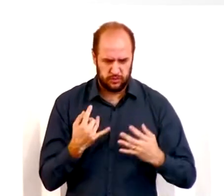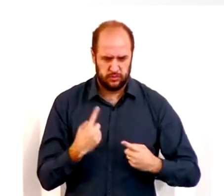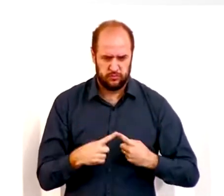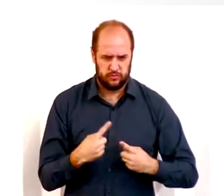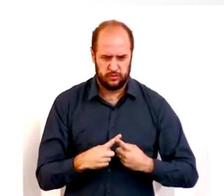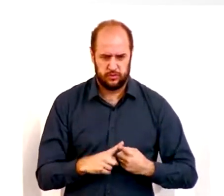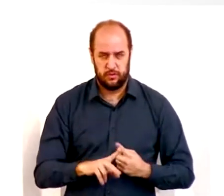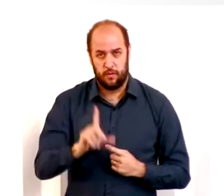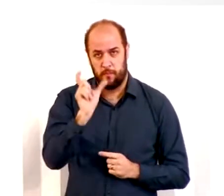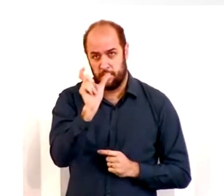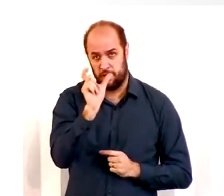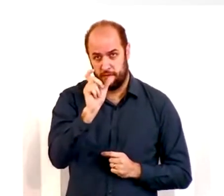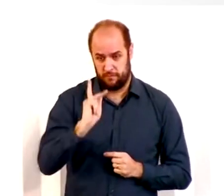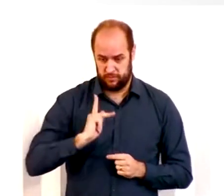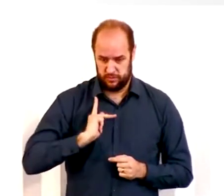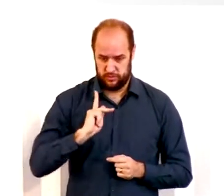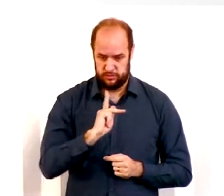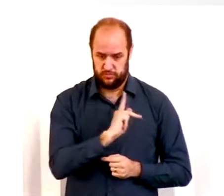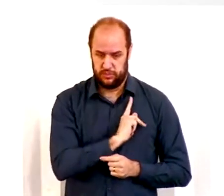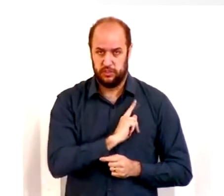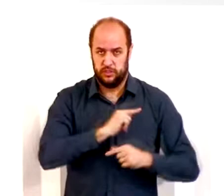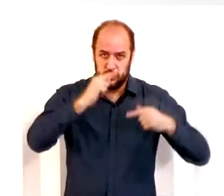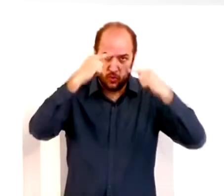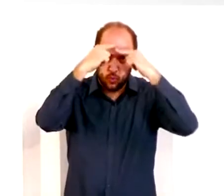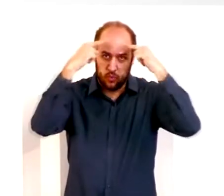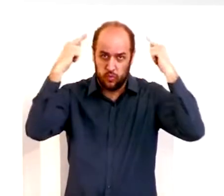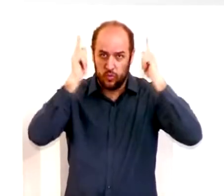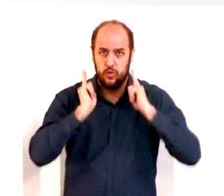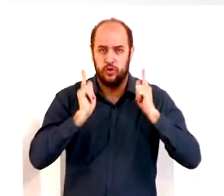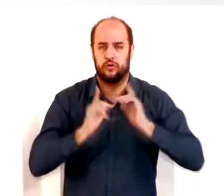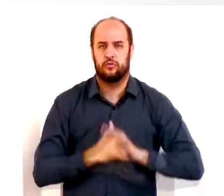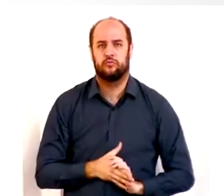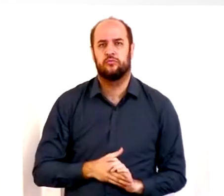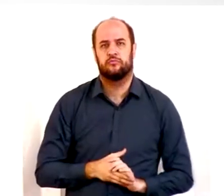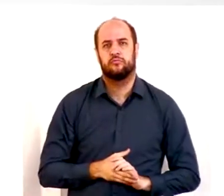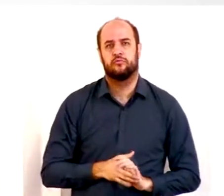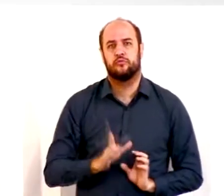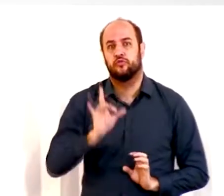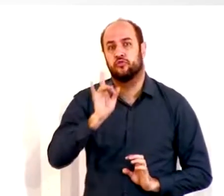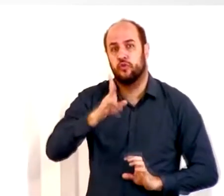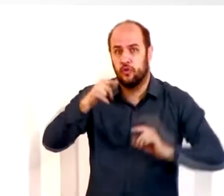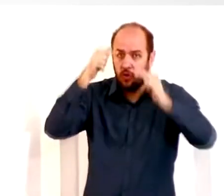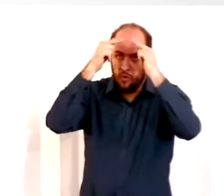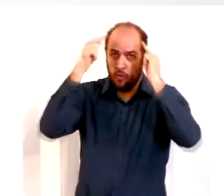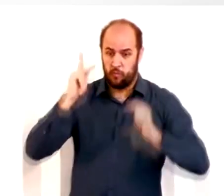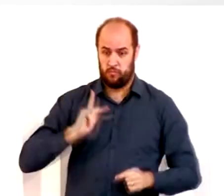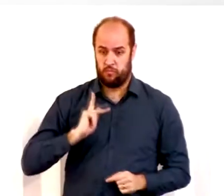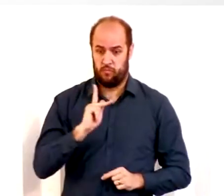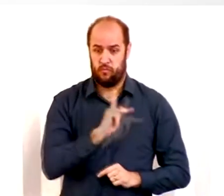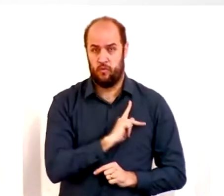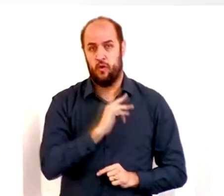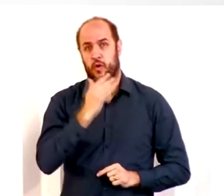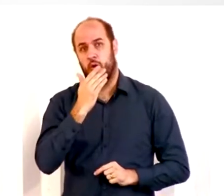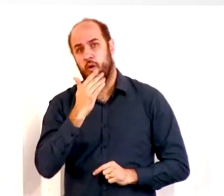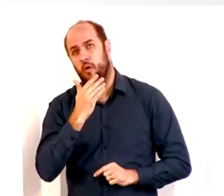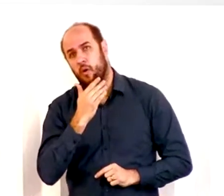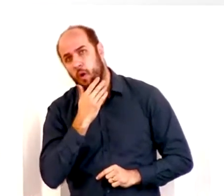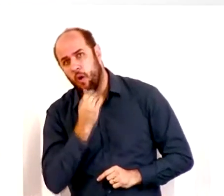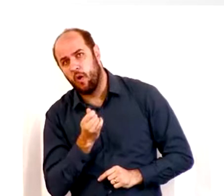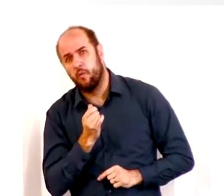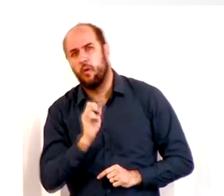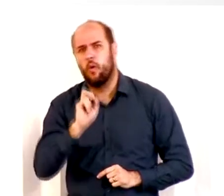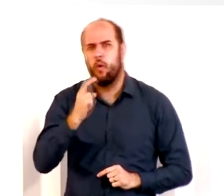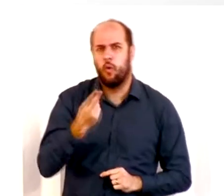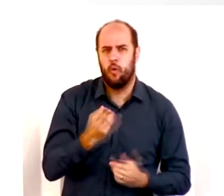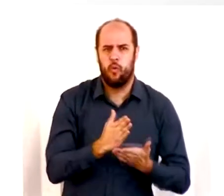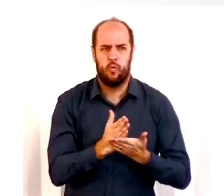termo presbítero é um termo grego, presbítero, só existe presbítero. Não existe presbiteré, ou